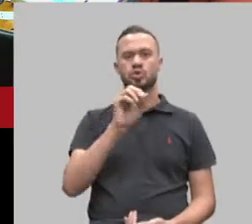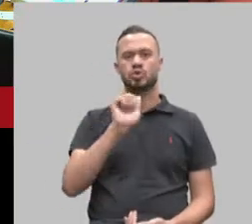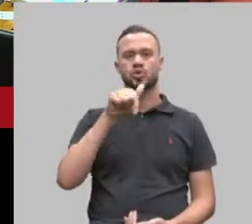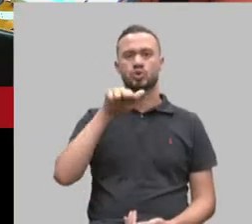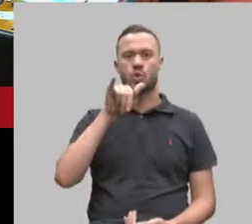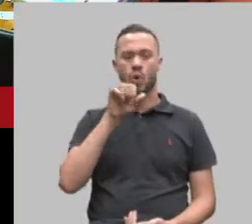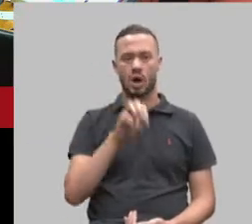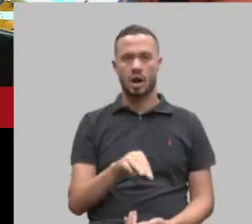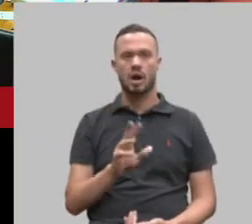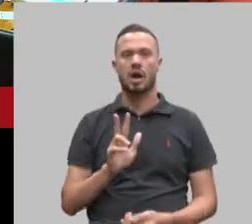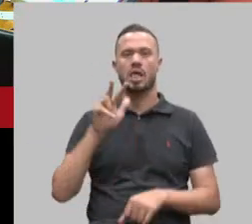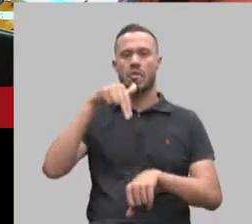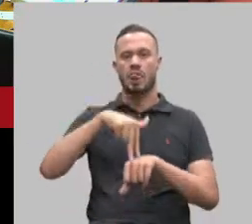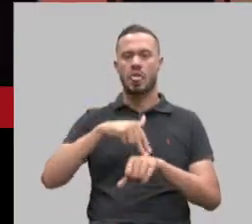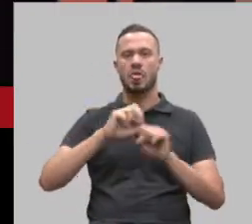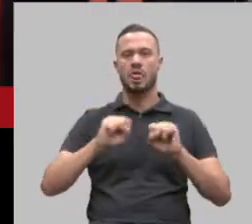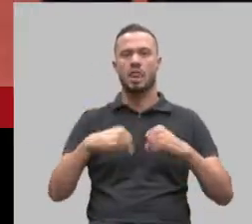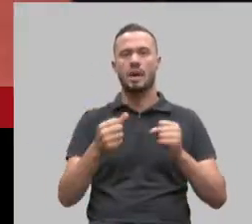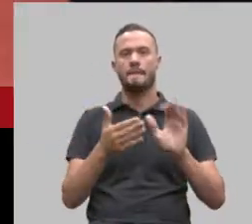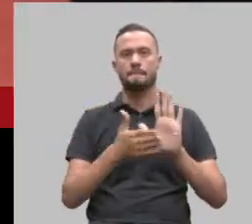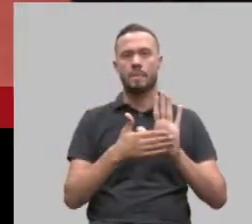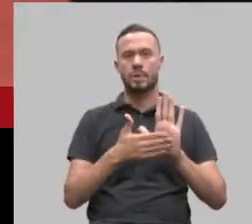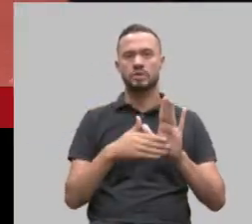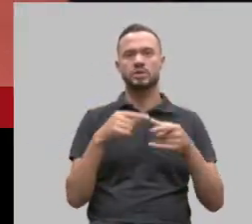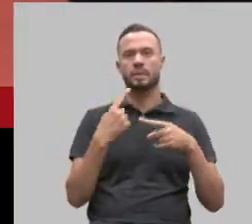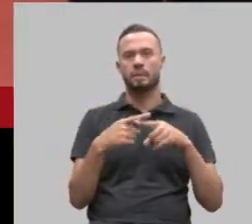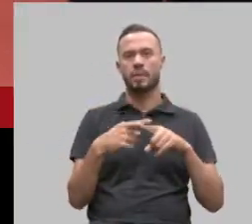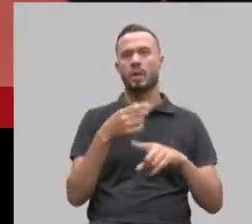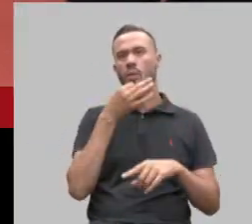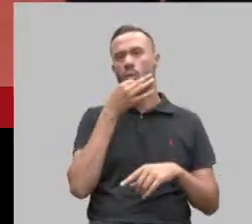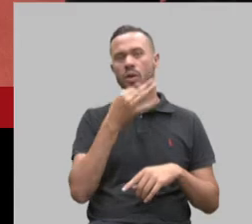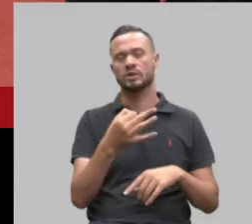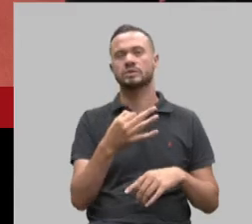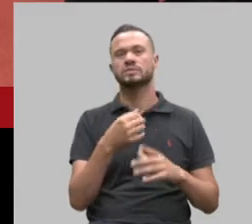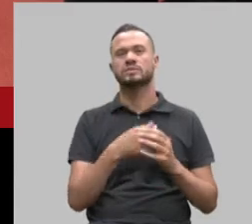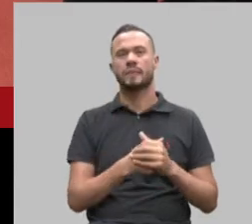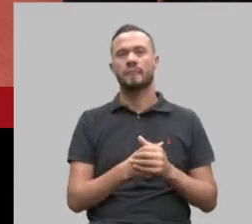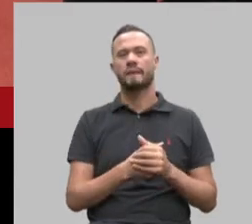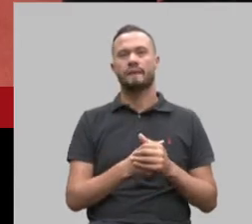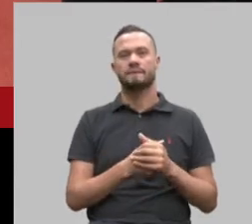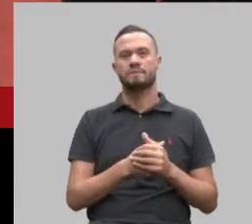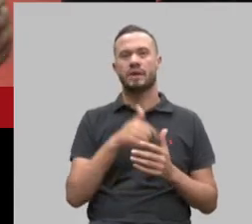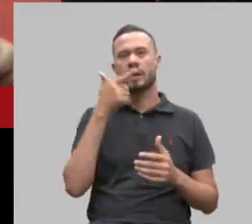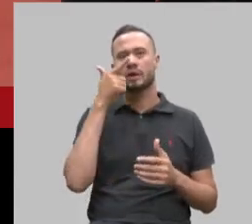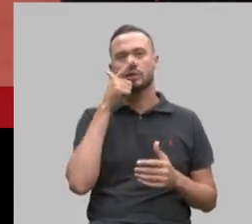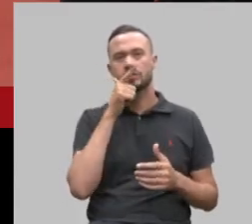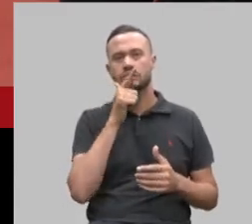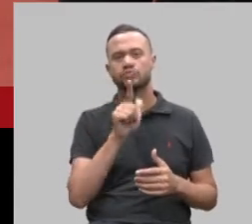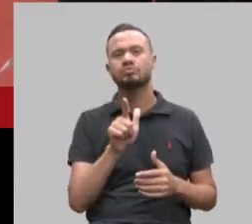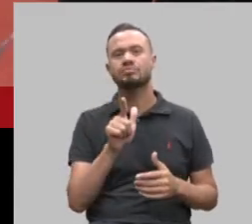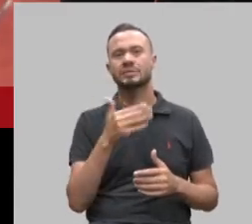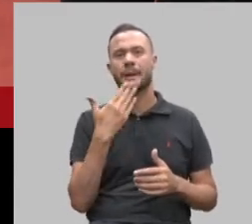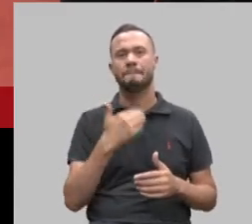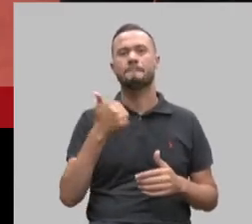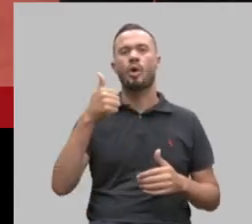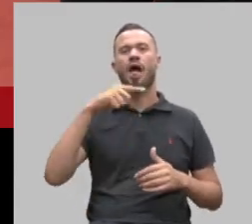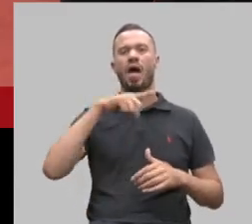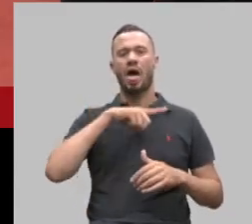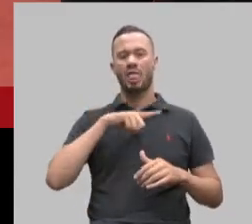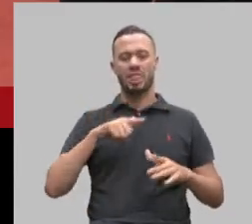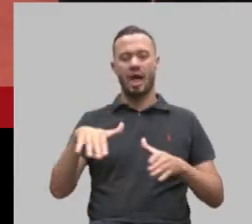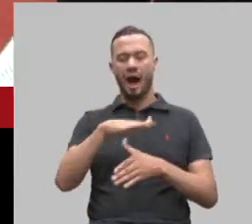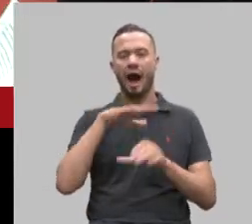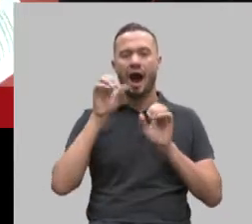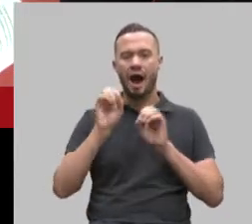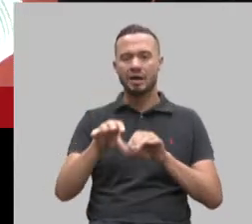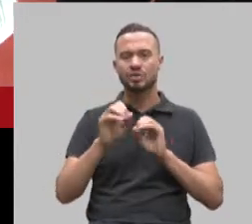justamente defender essa proposta porque eu acho que justamente para superar o entrave e Haver melhorias no ensino escolar a